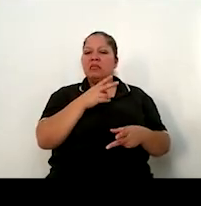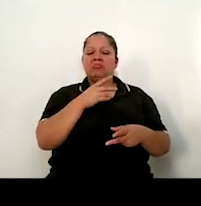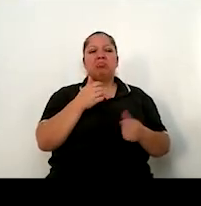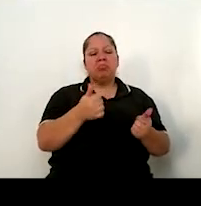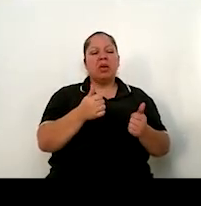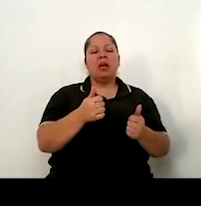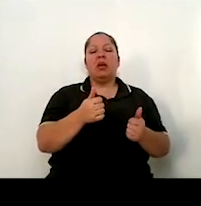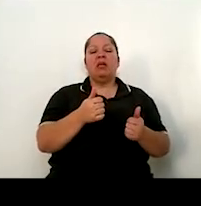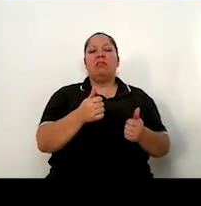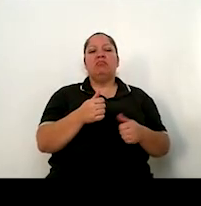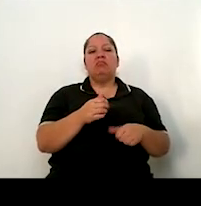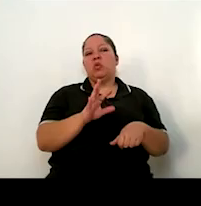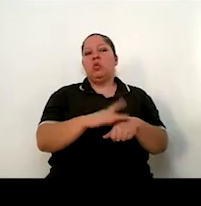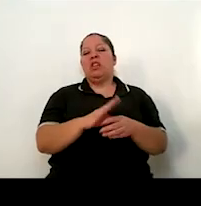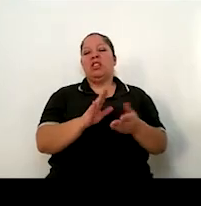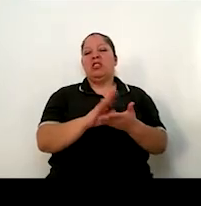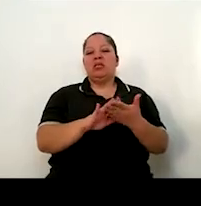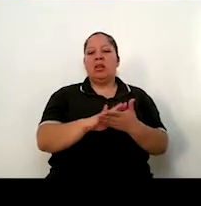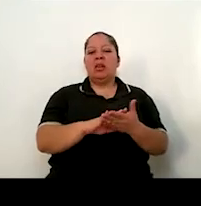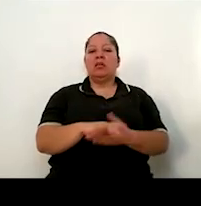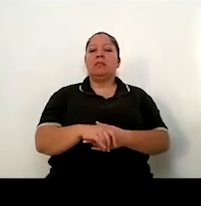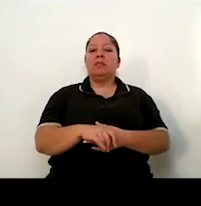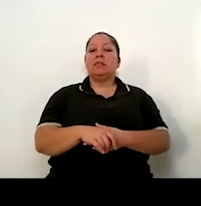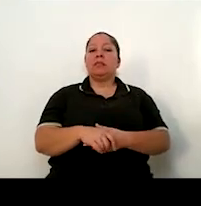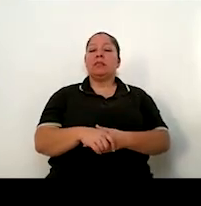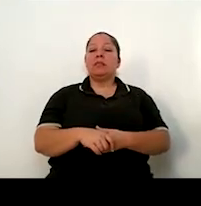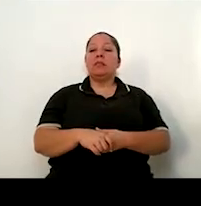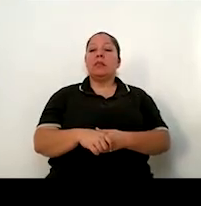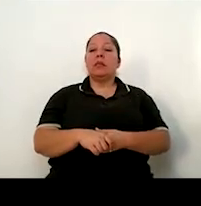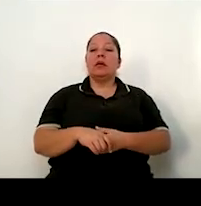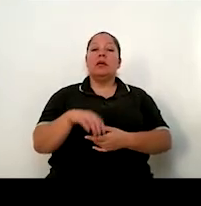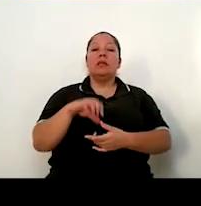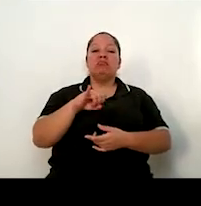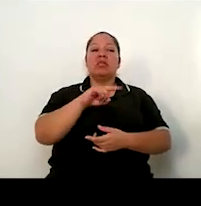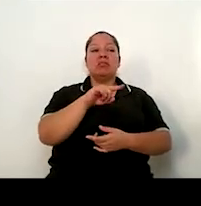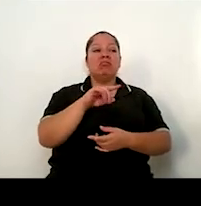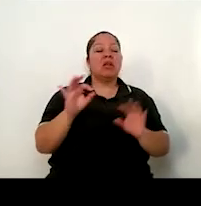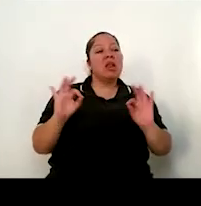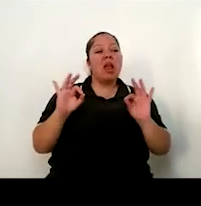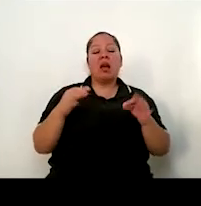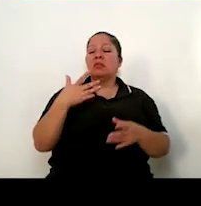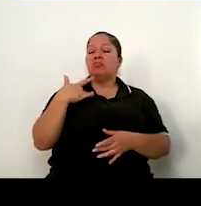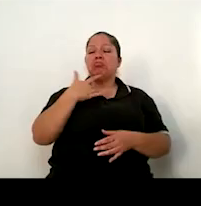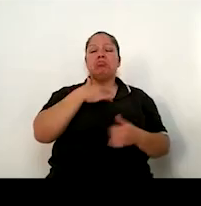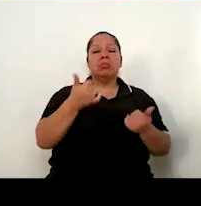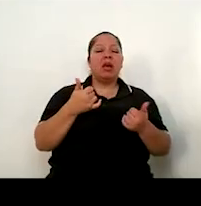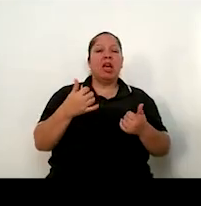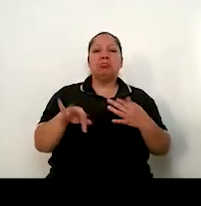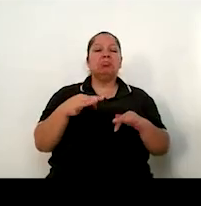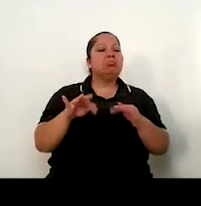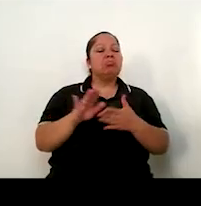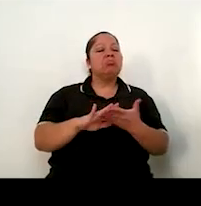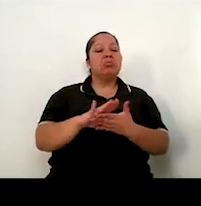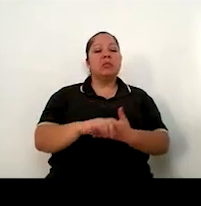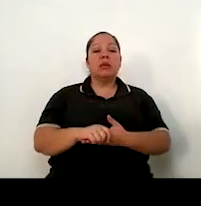rastreando. A gente já vai procurar uma doença que a gente sabe que ele está sintomático, mas e se ele não tiver sintoma? Então, a estratégia utilizada, uma